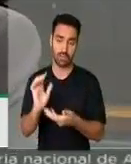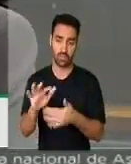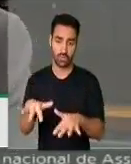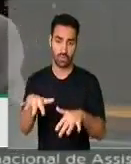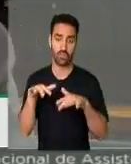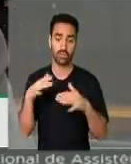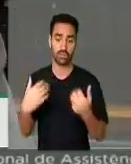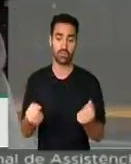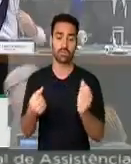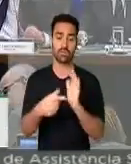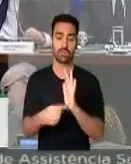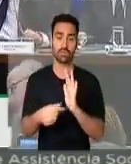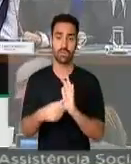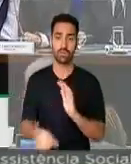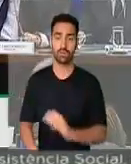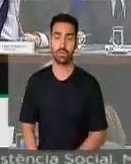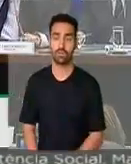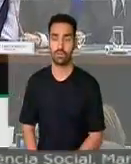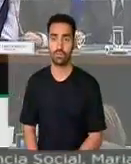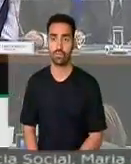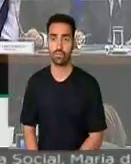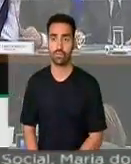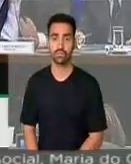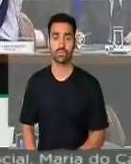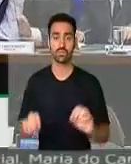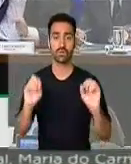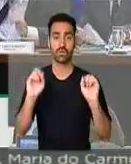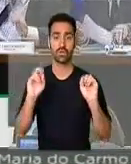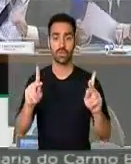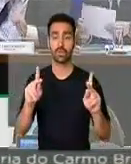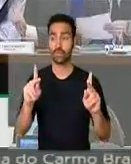plenário o destaque. Positivo, todos já se manifestaram.